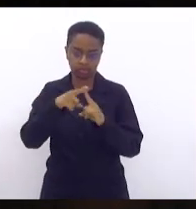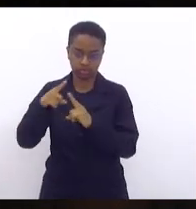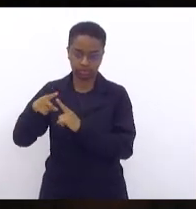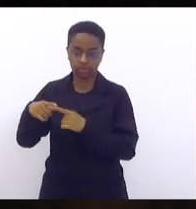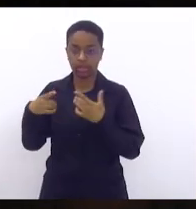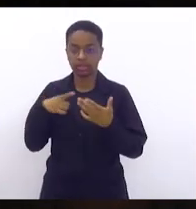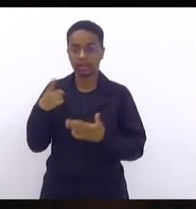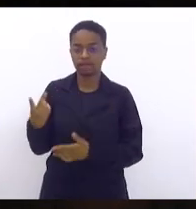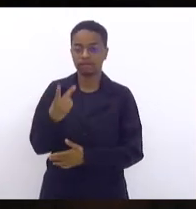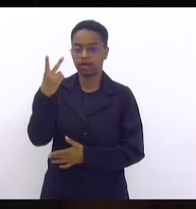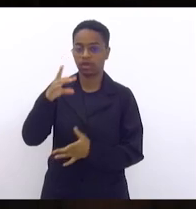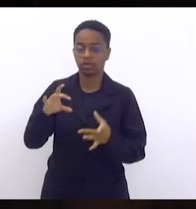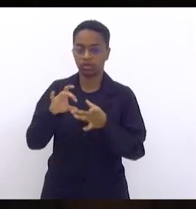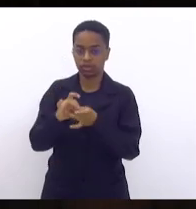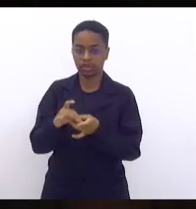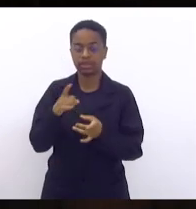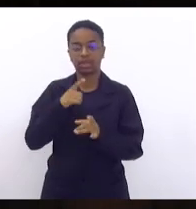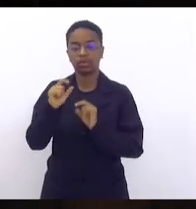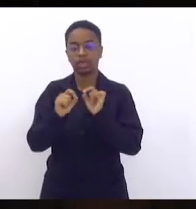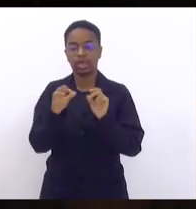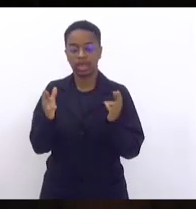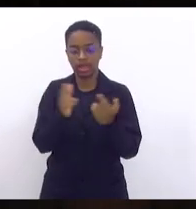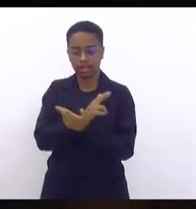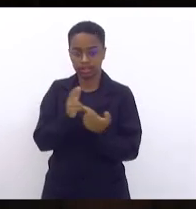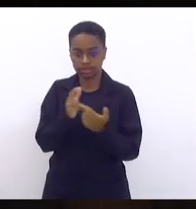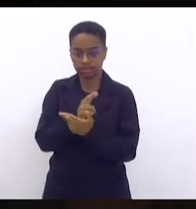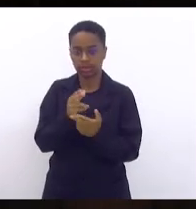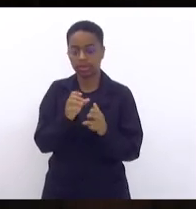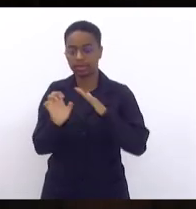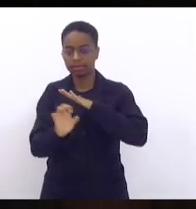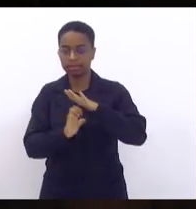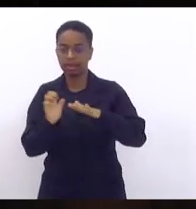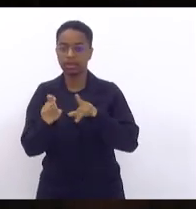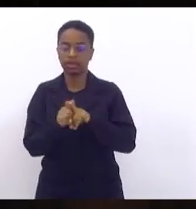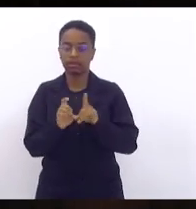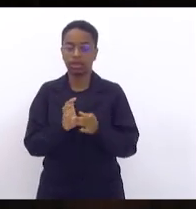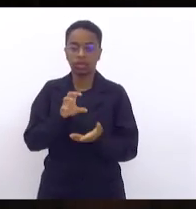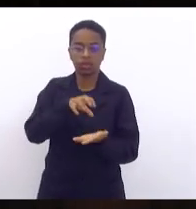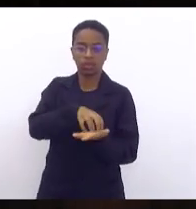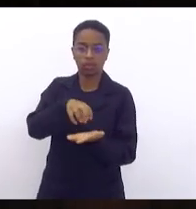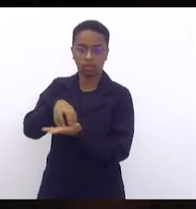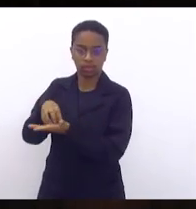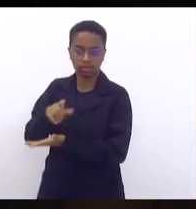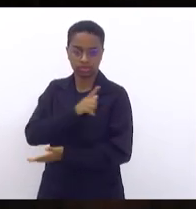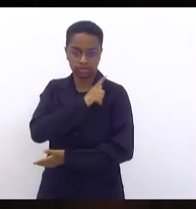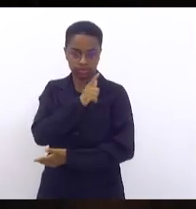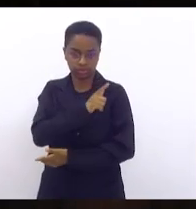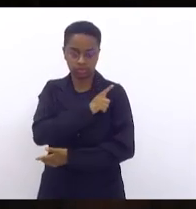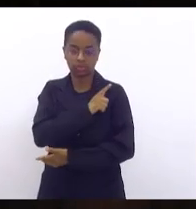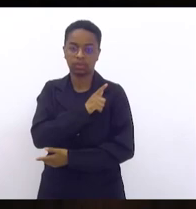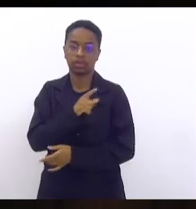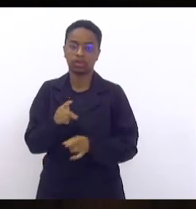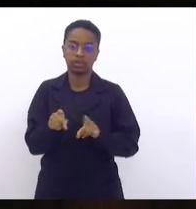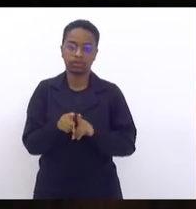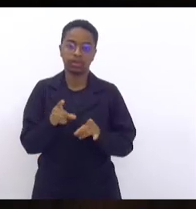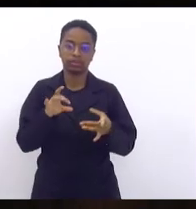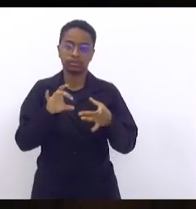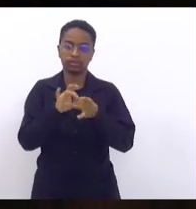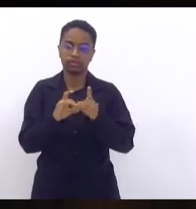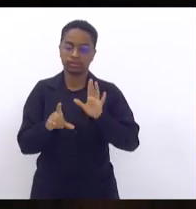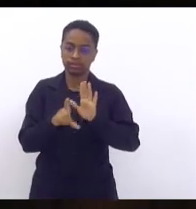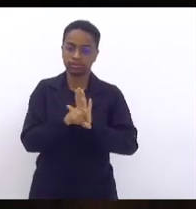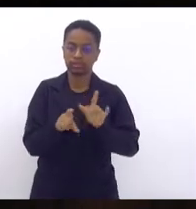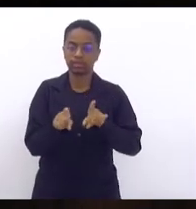com que a relação entre as cooperativas as unidades gestoras que estão previstas na legislação